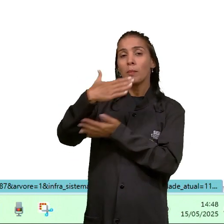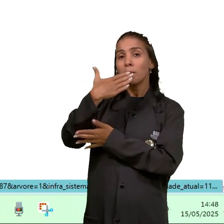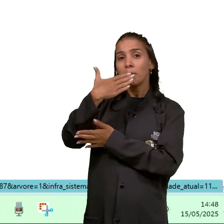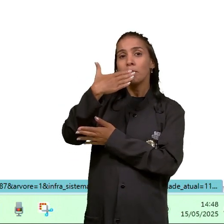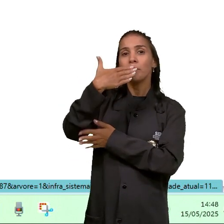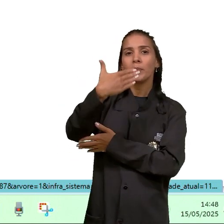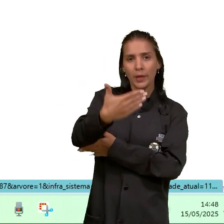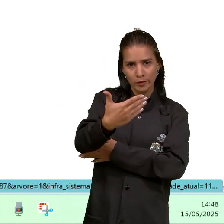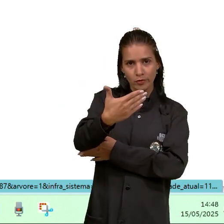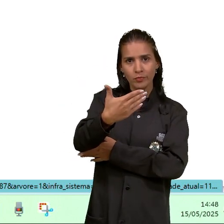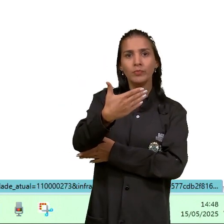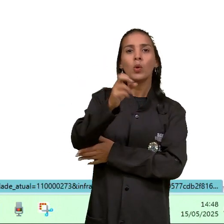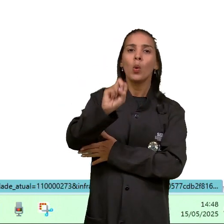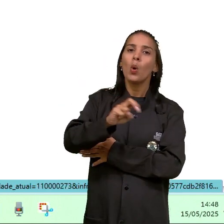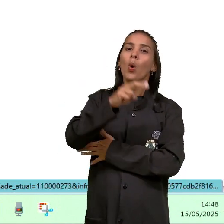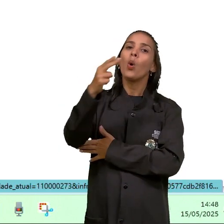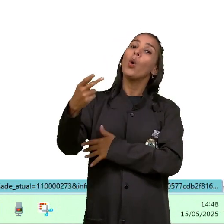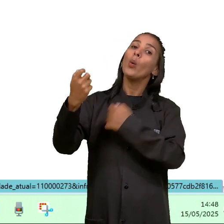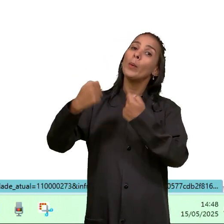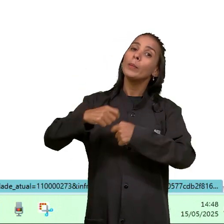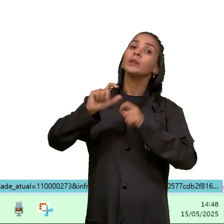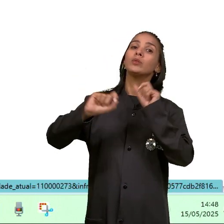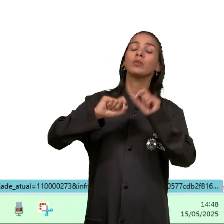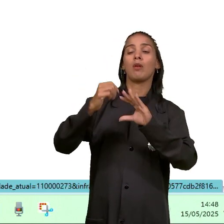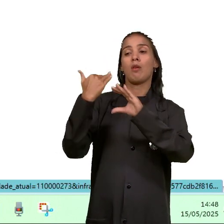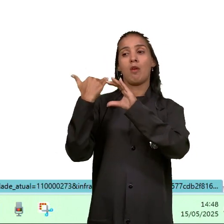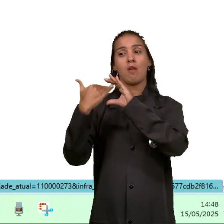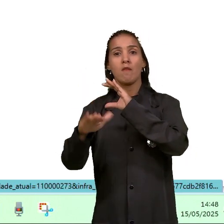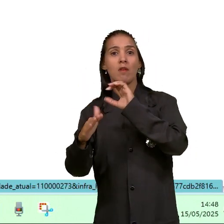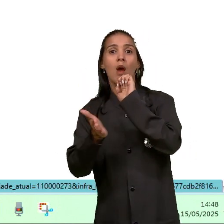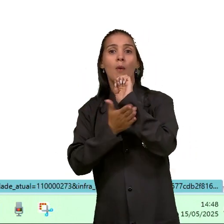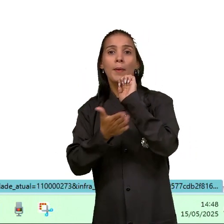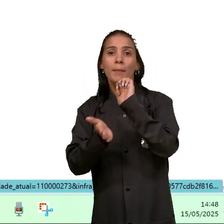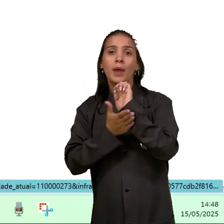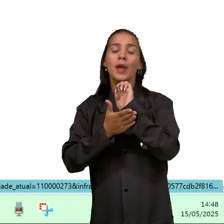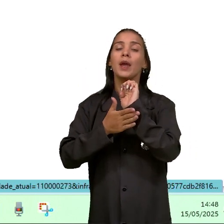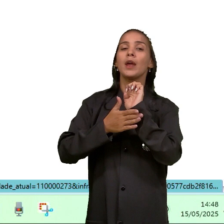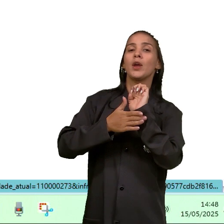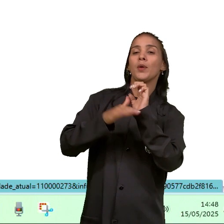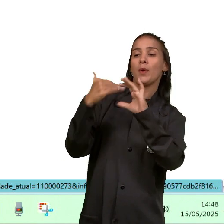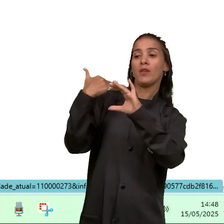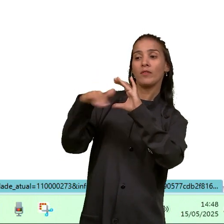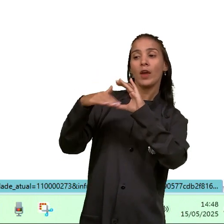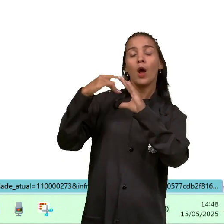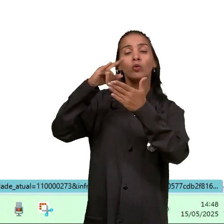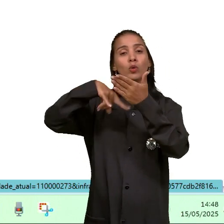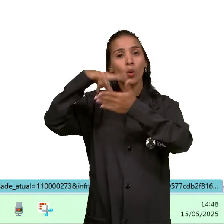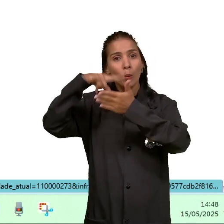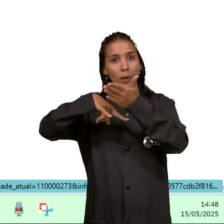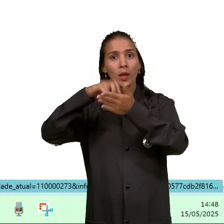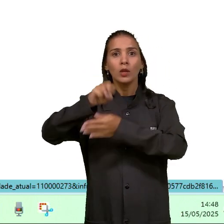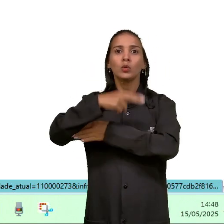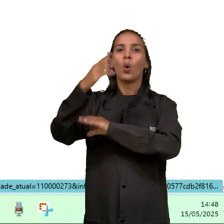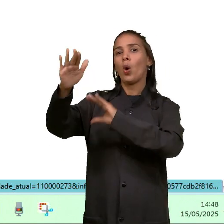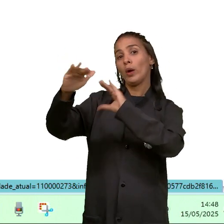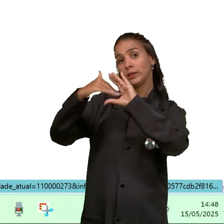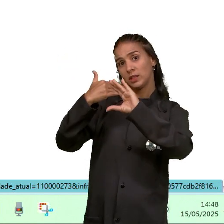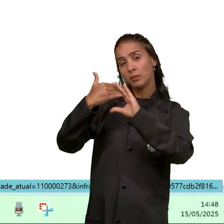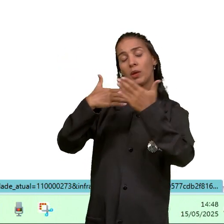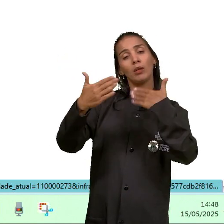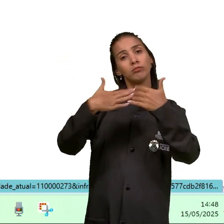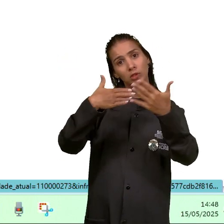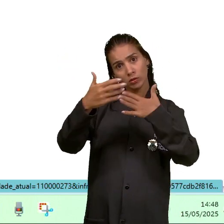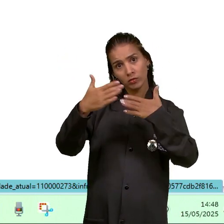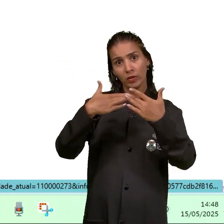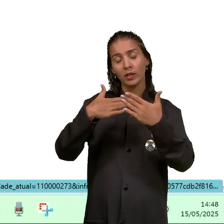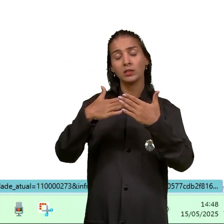que você vai precisar que ele mande um documento, que ele precisa assinar um documento, ou que ele precisa enviar um documento para o seu órgão. Hoje eu percebo